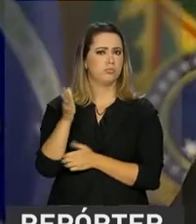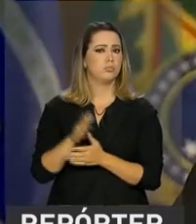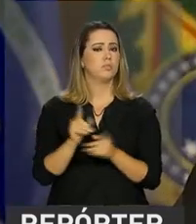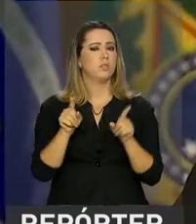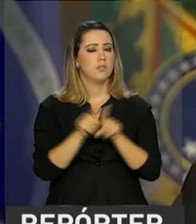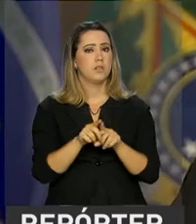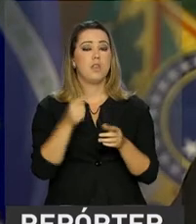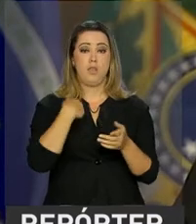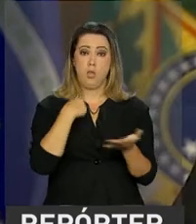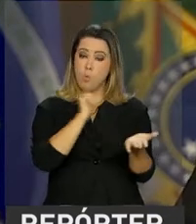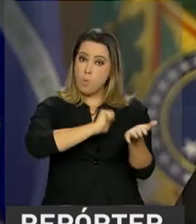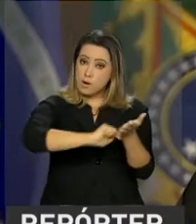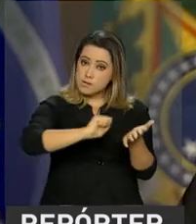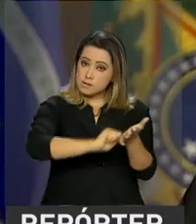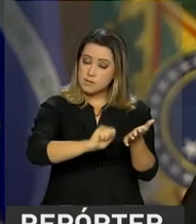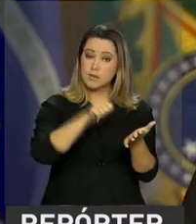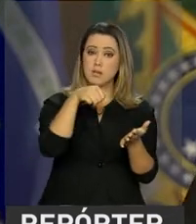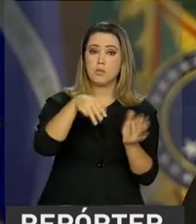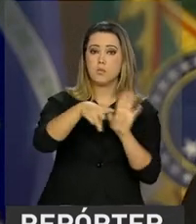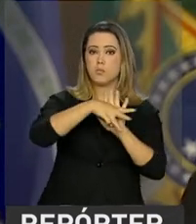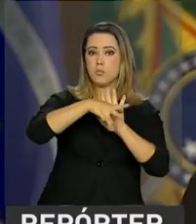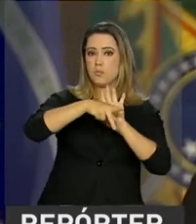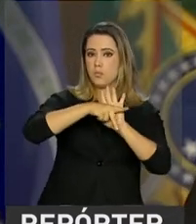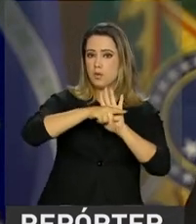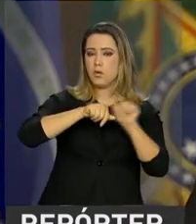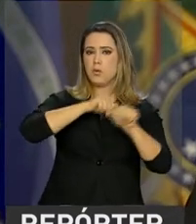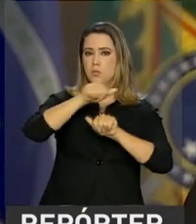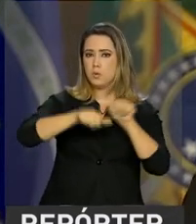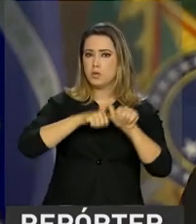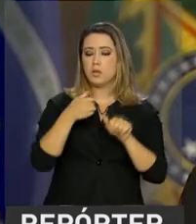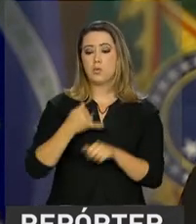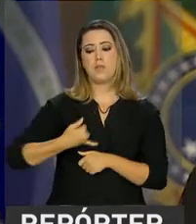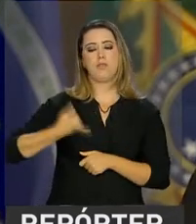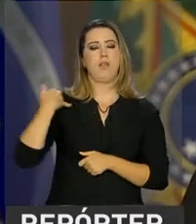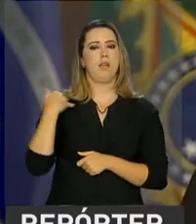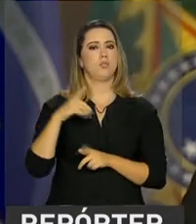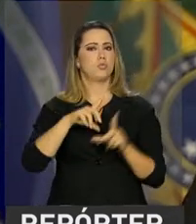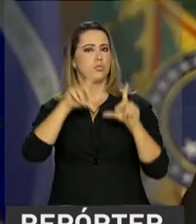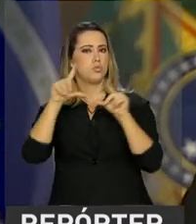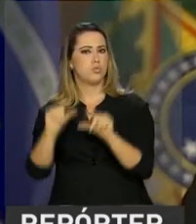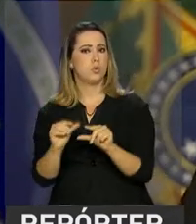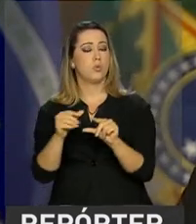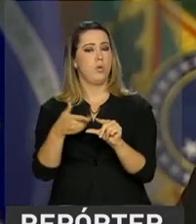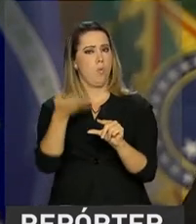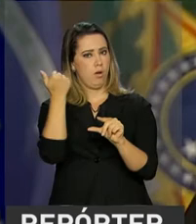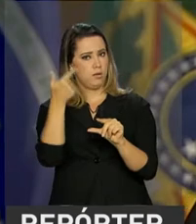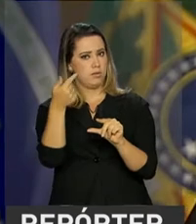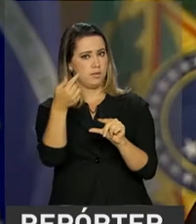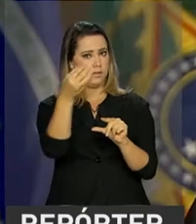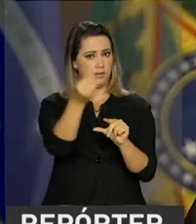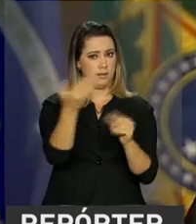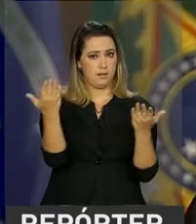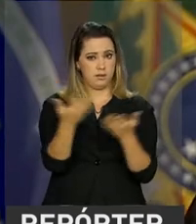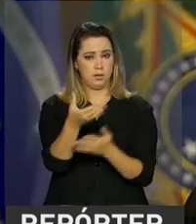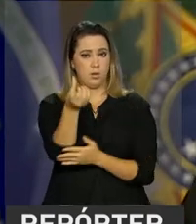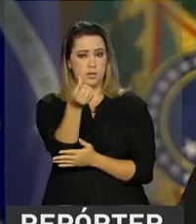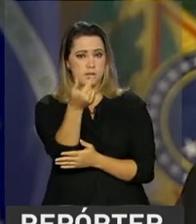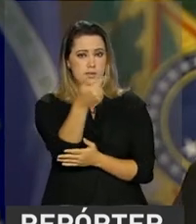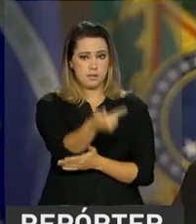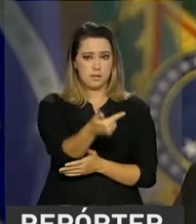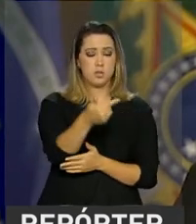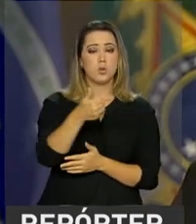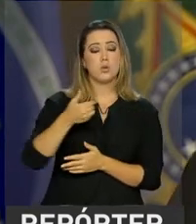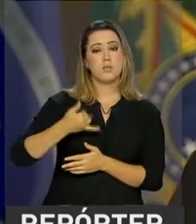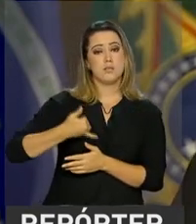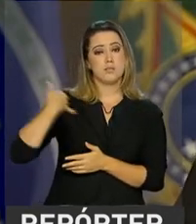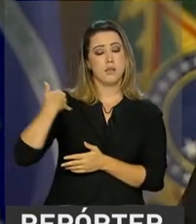assinei medida provisória mudando a idade para saque e diminuiu de 70 anos para 62 anos para